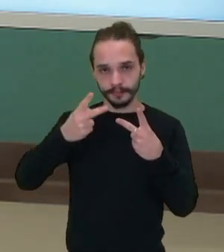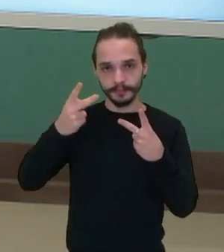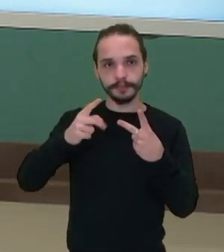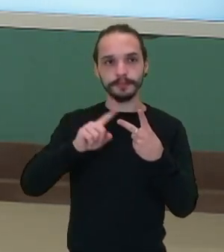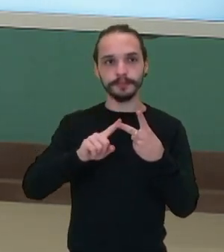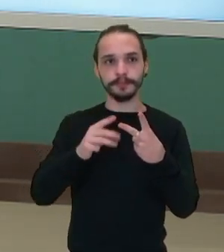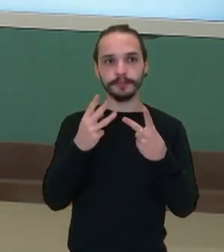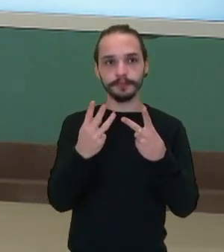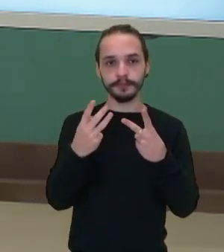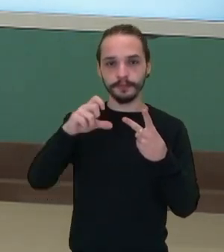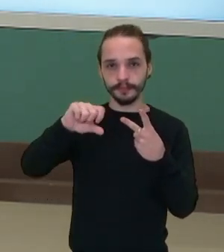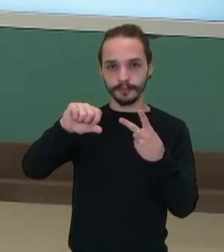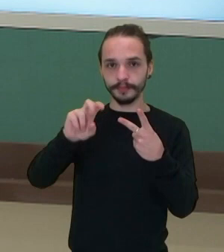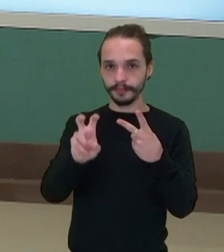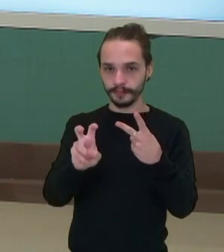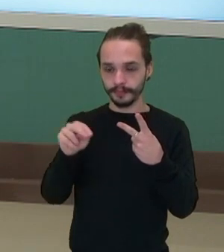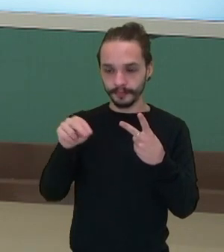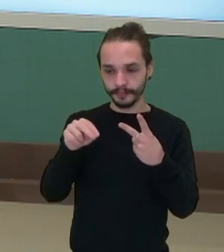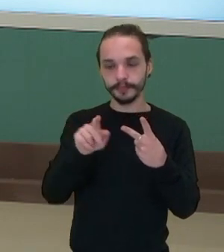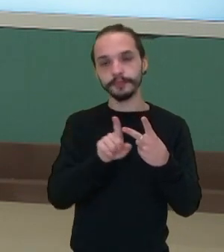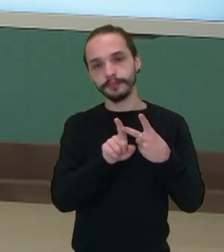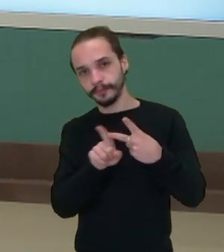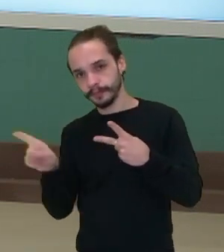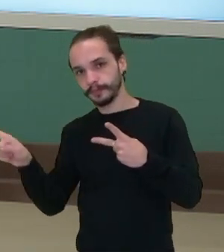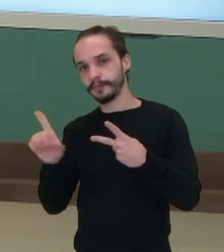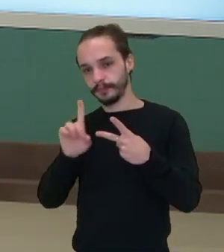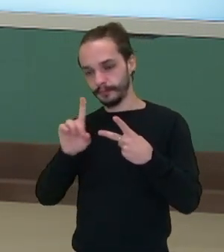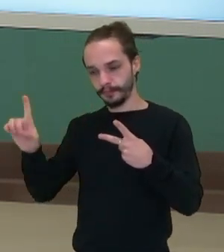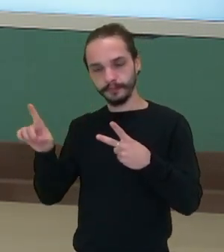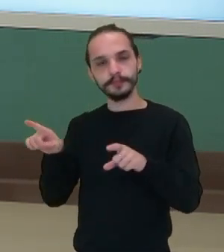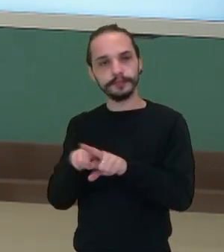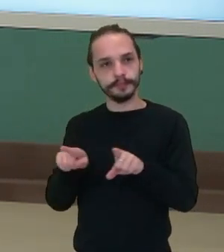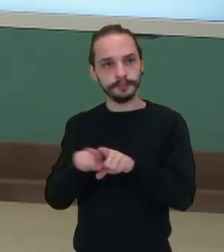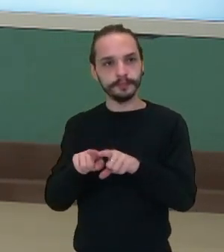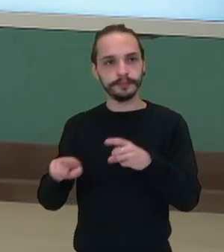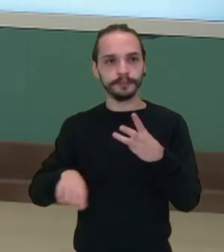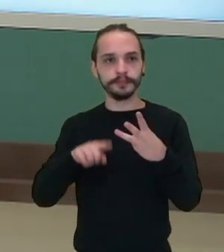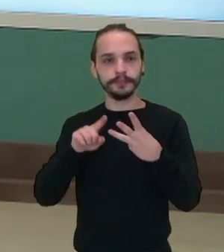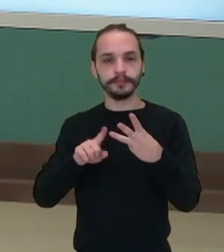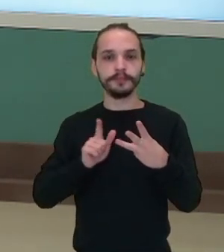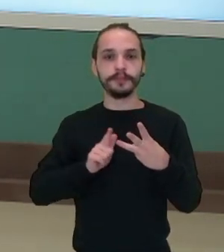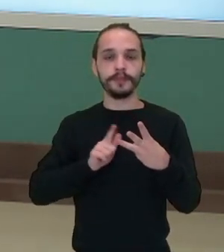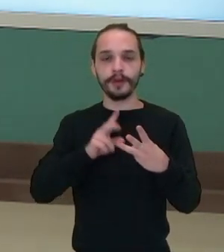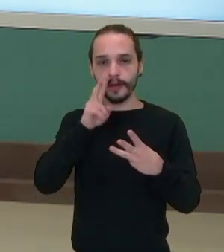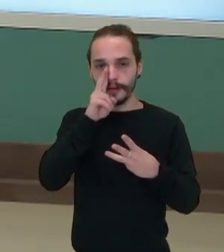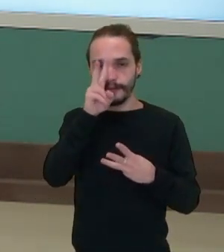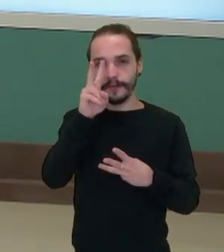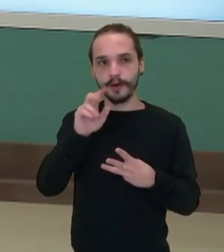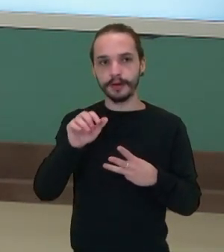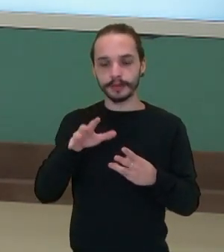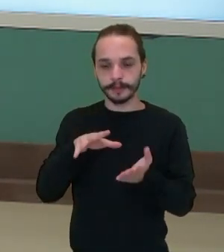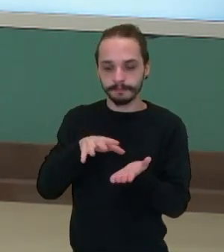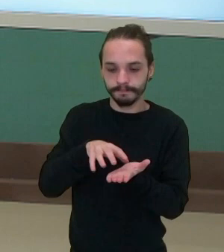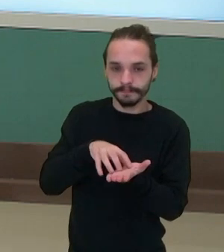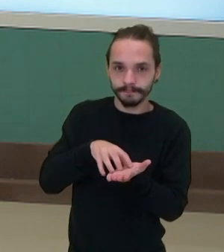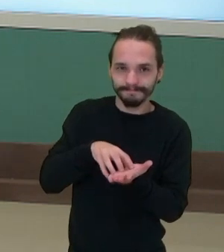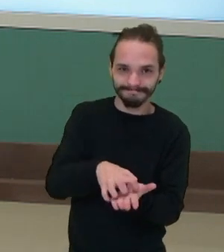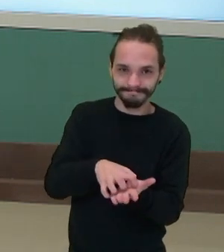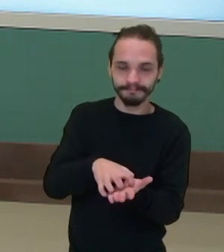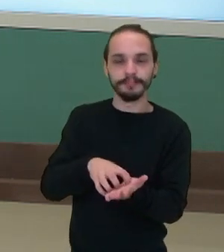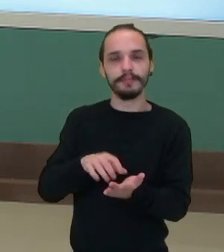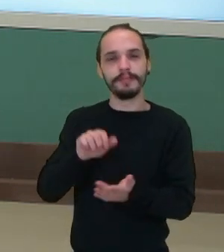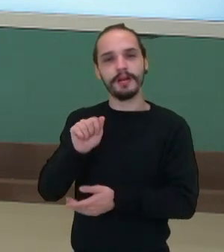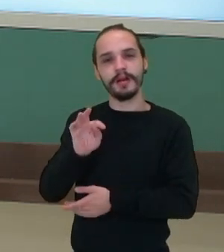de 395 newtons também está para a direita, e existe uma força de atrito, provavelmente feita pelo próprio veículo,